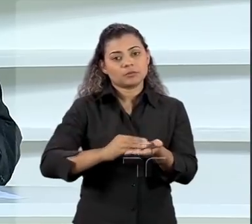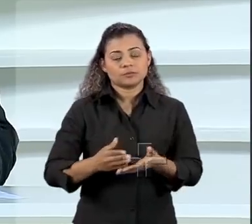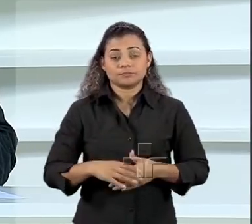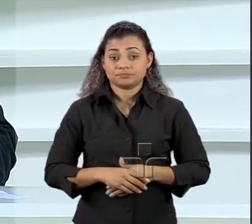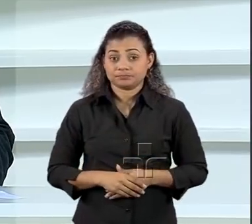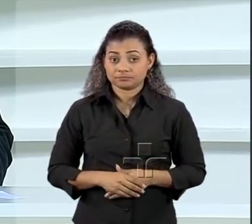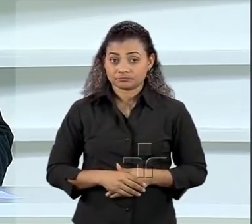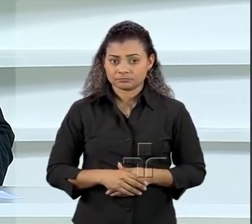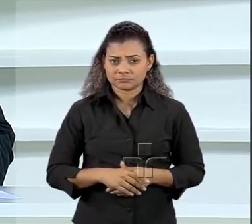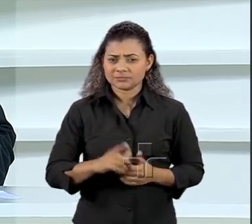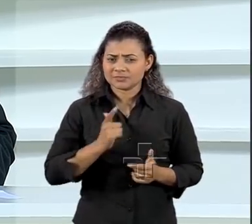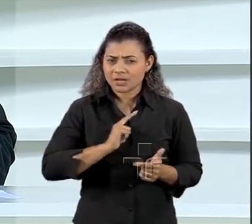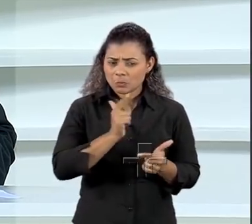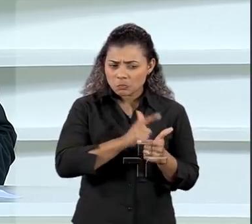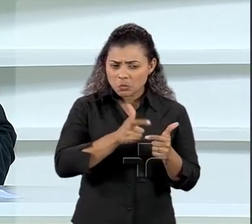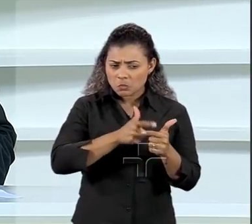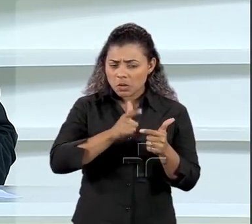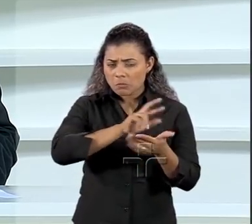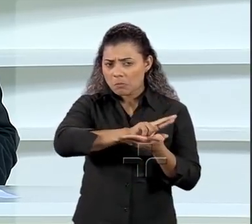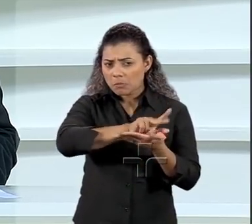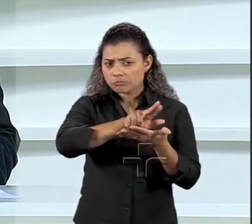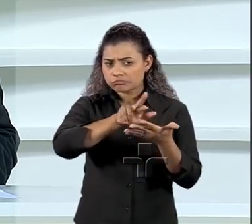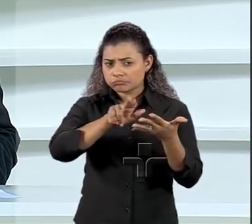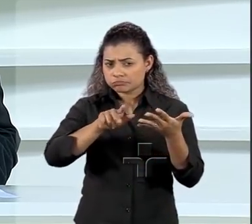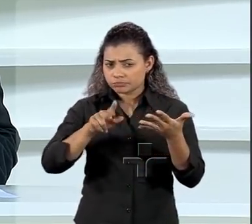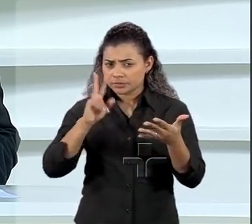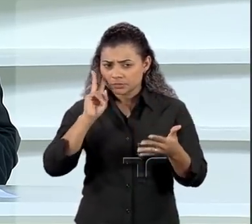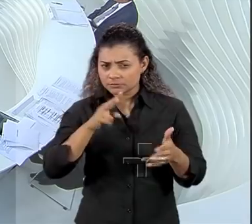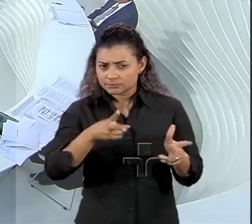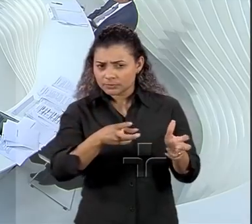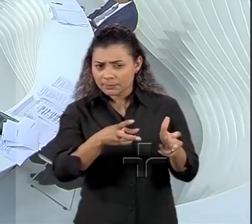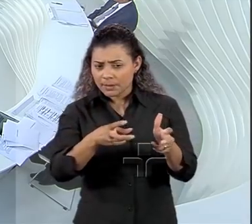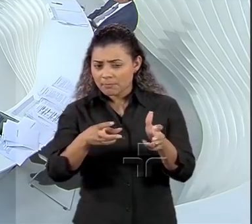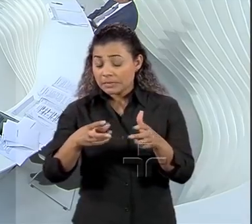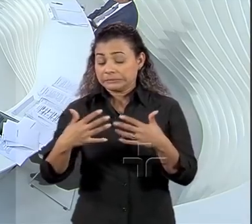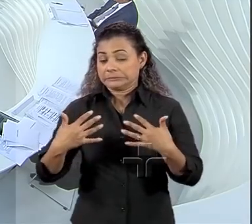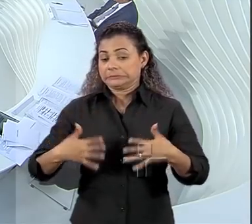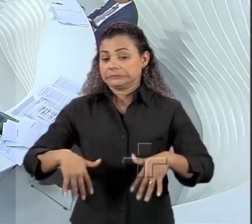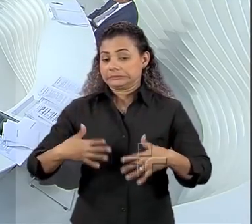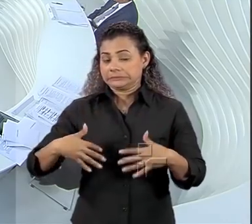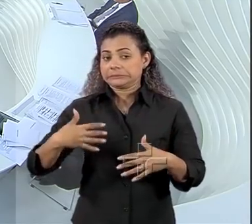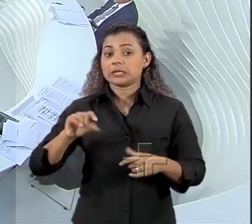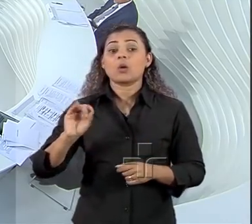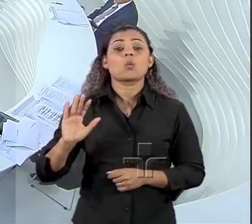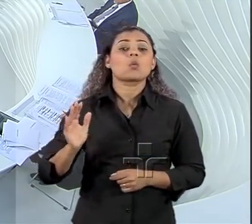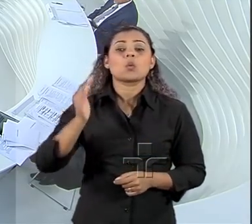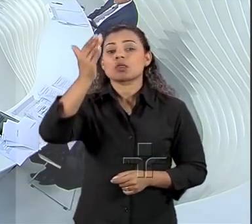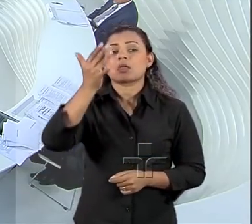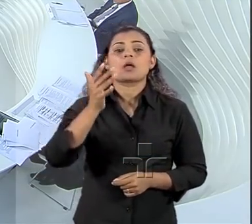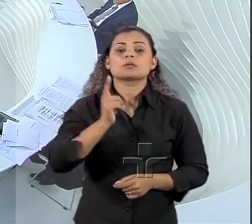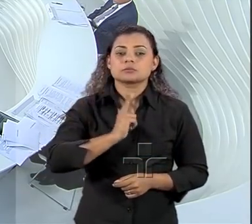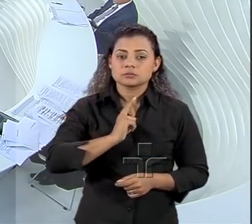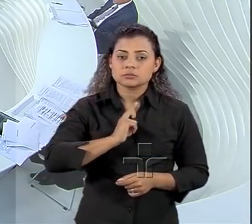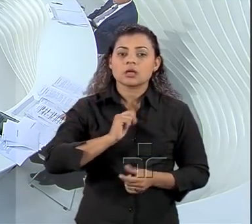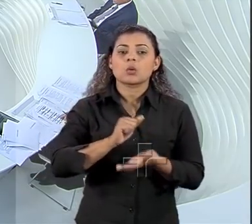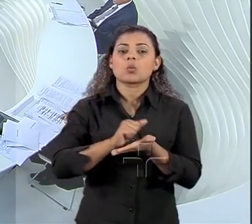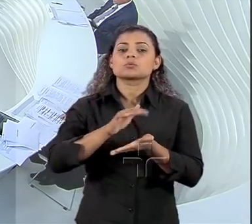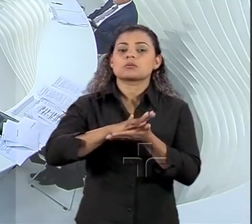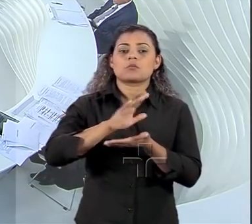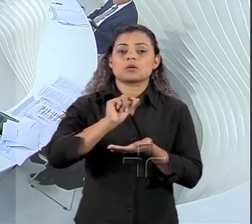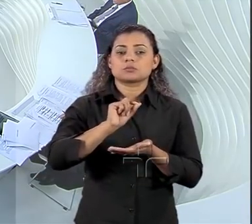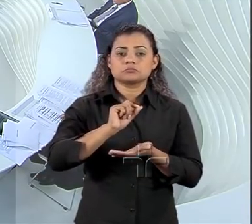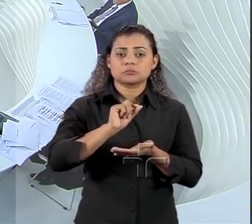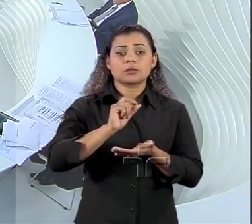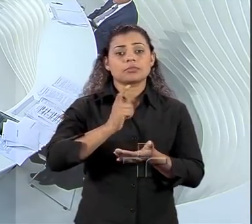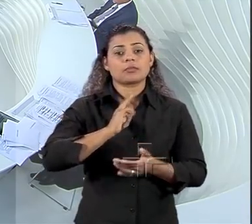Entre os problemas que a gente vê que causam diversas outras consequências está